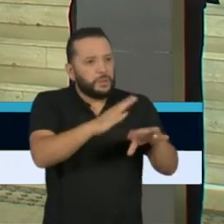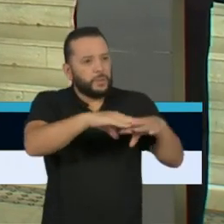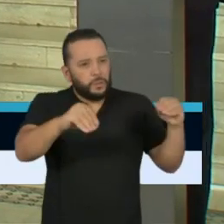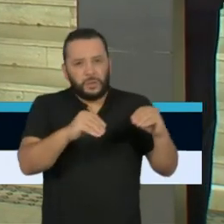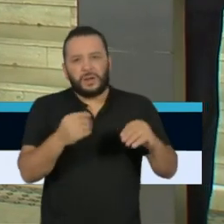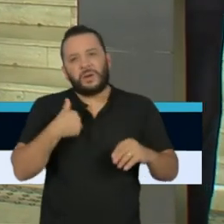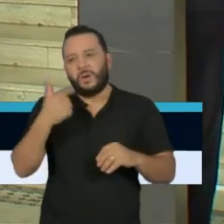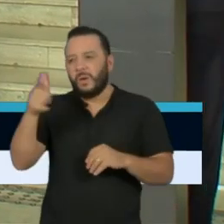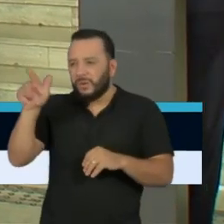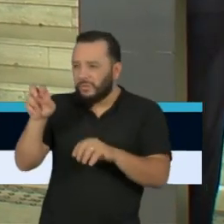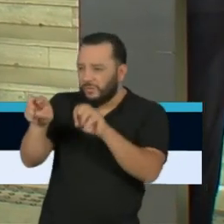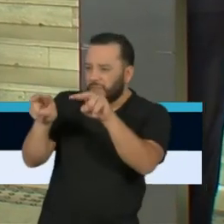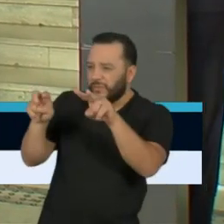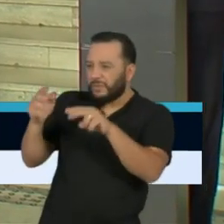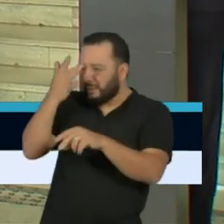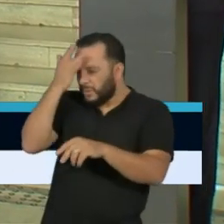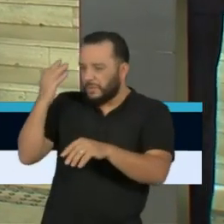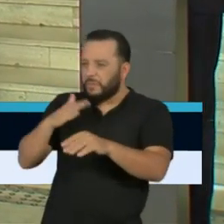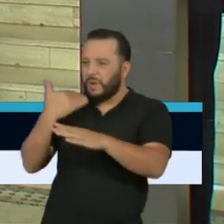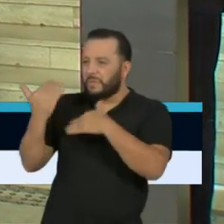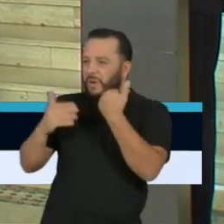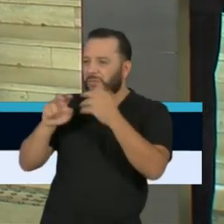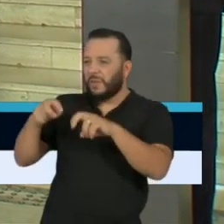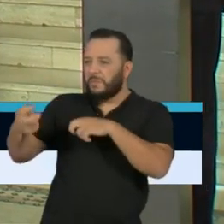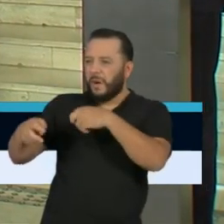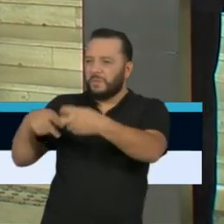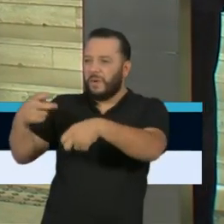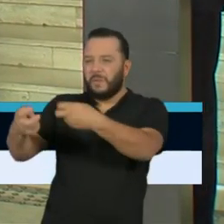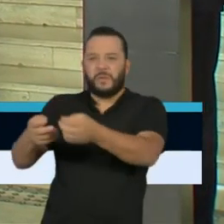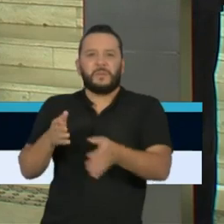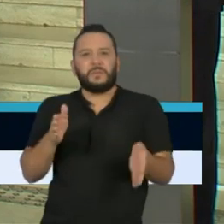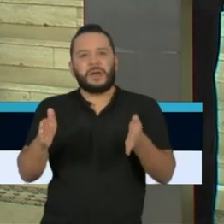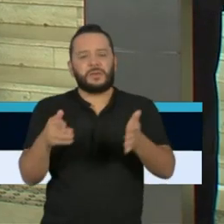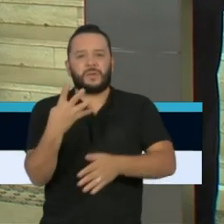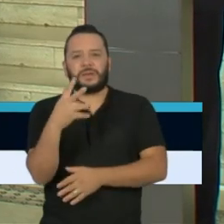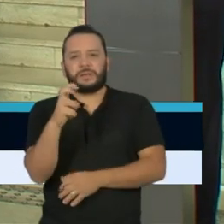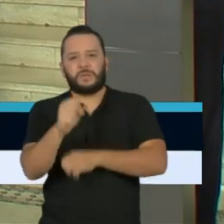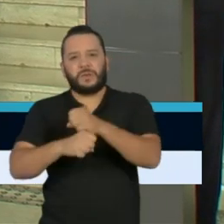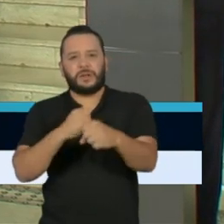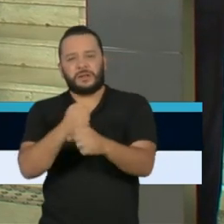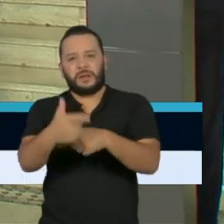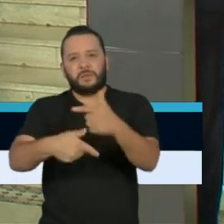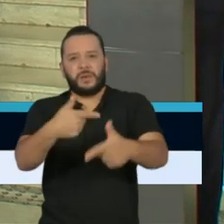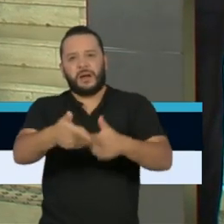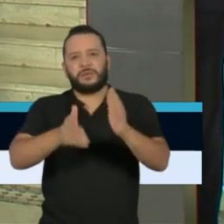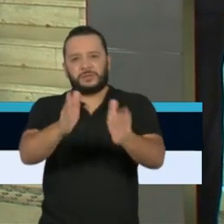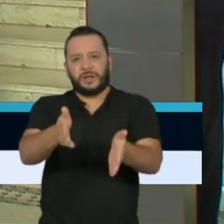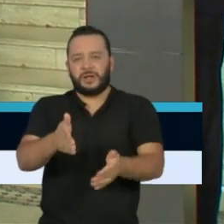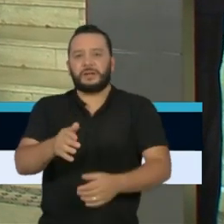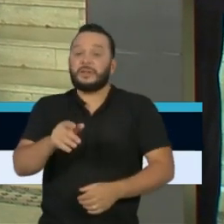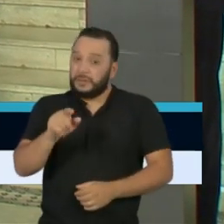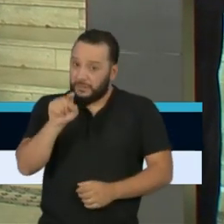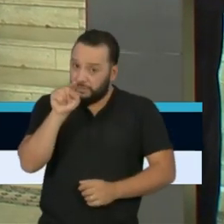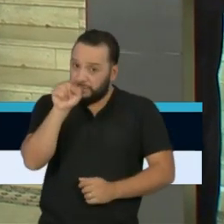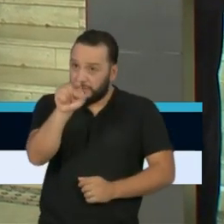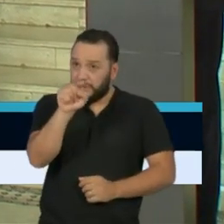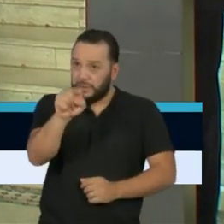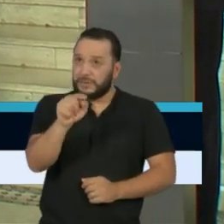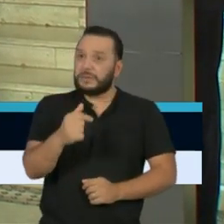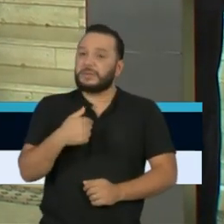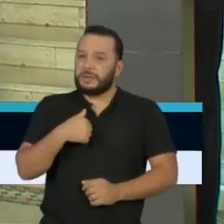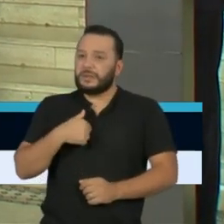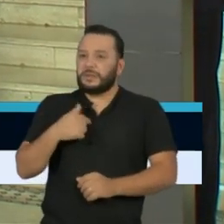vida ao longo de mais de 45 anos de profissão, ainda assim, deu